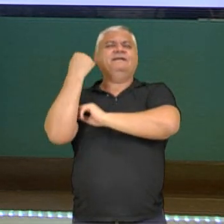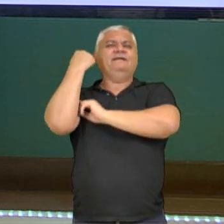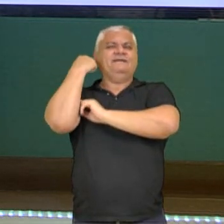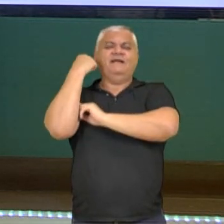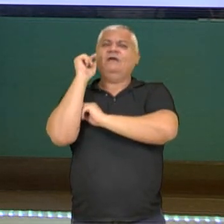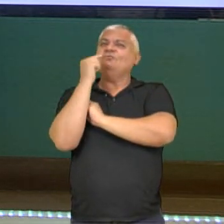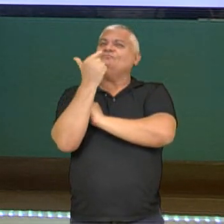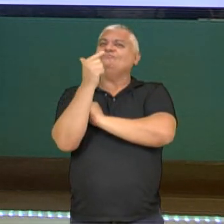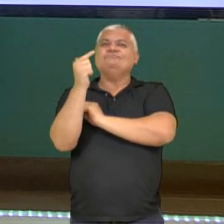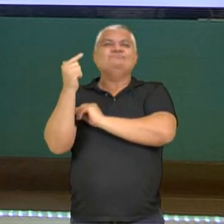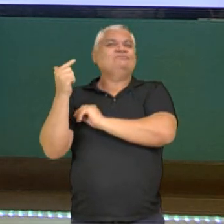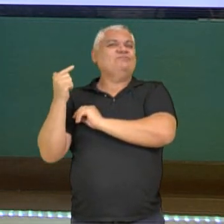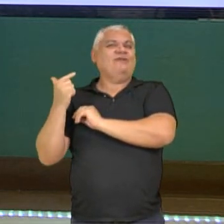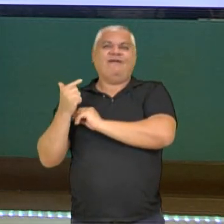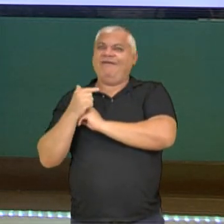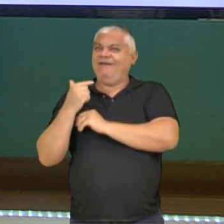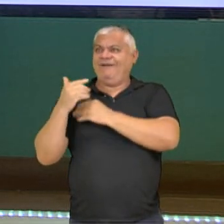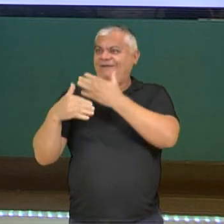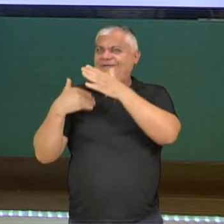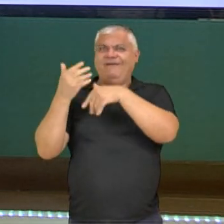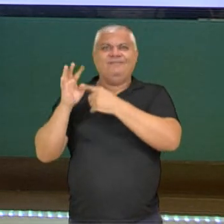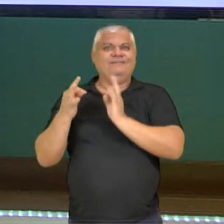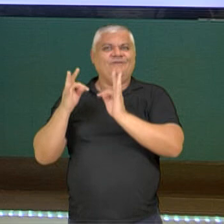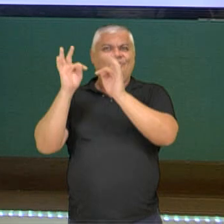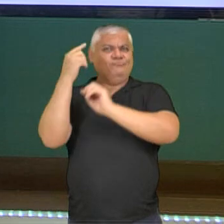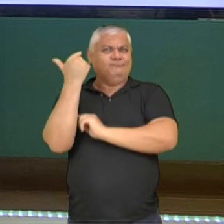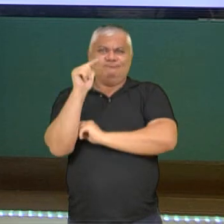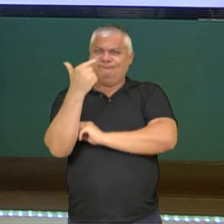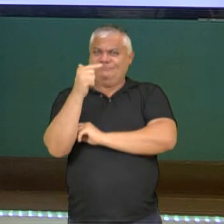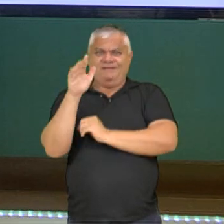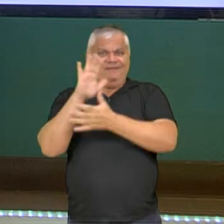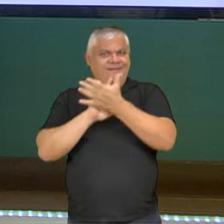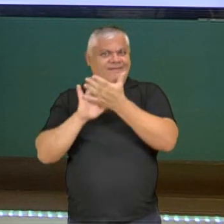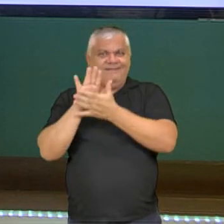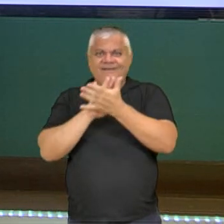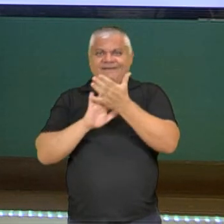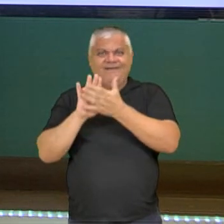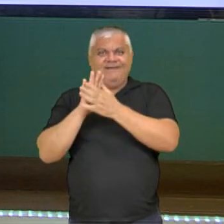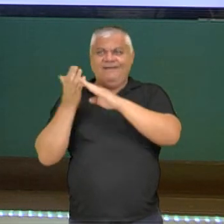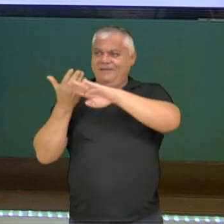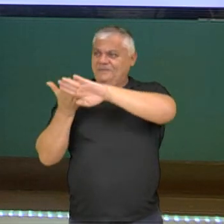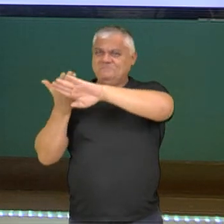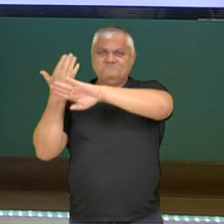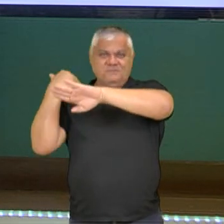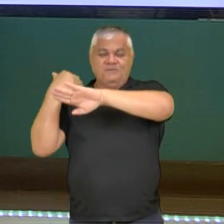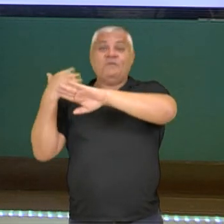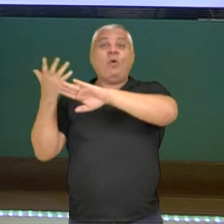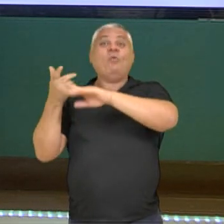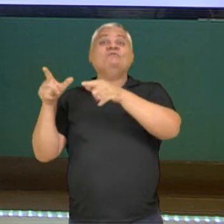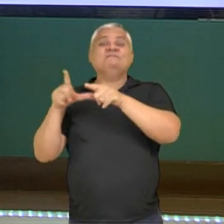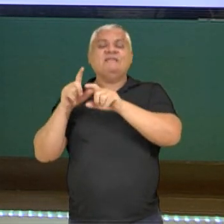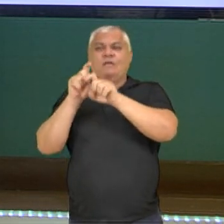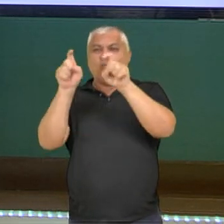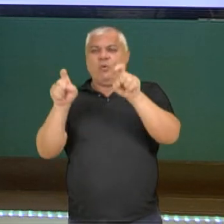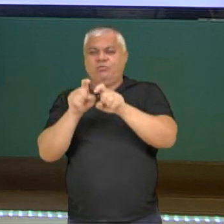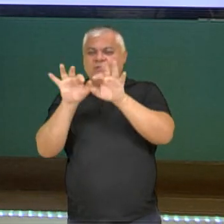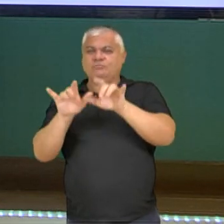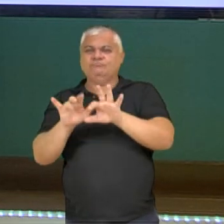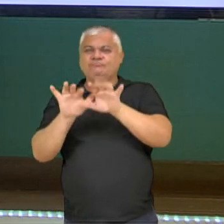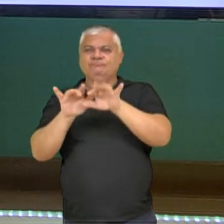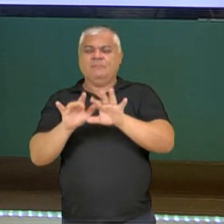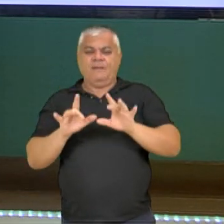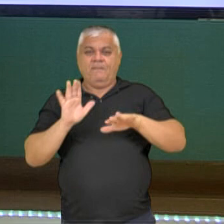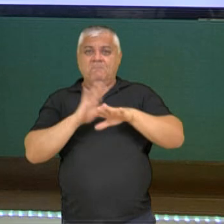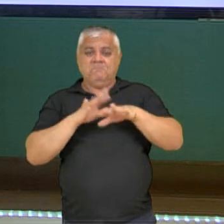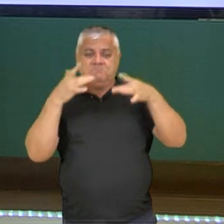não tínhamos esses avanços tecnológicos que temos hoje. Hoje nós temos programas de computador que